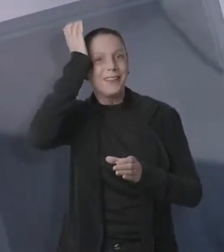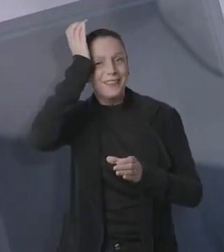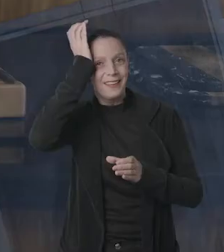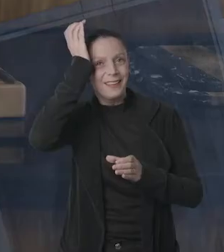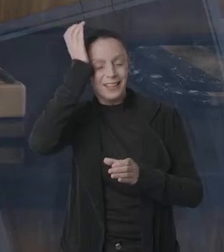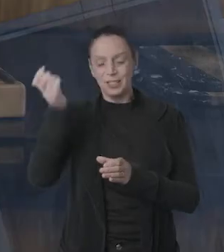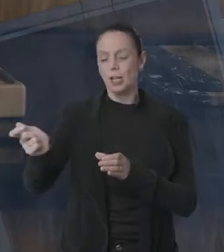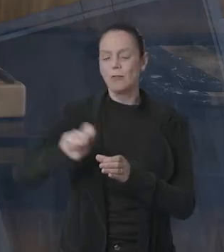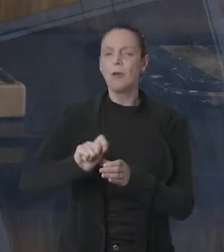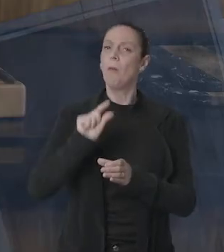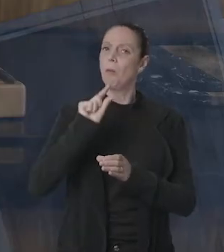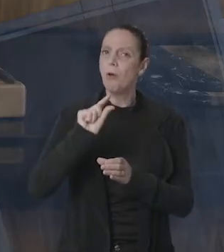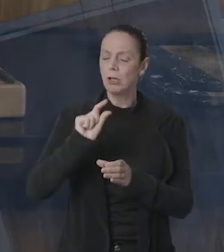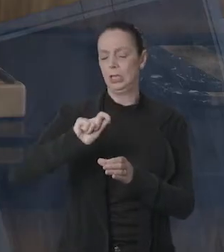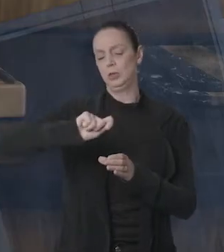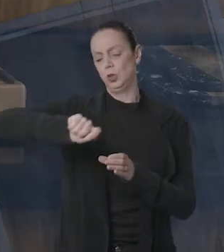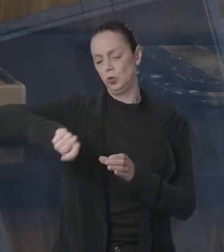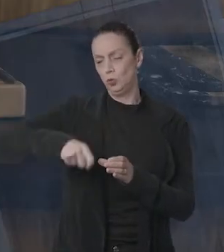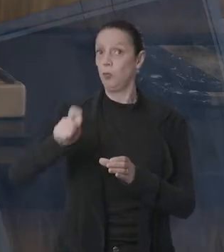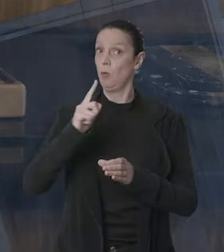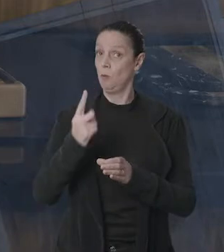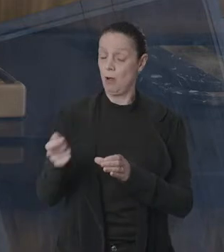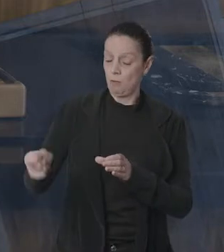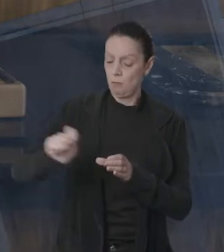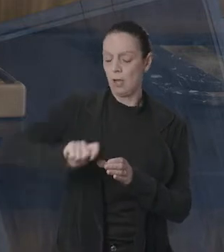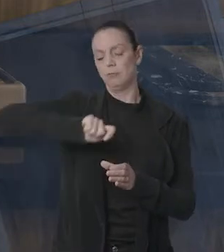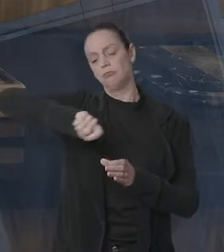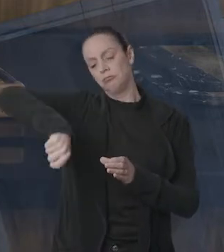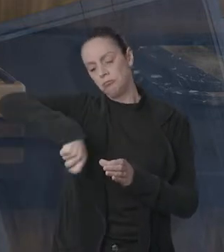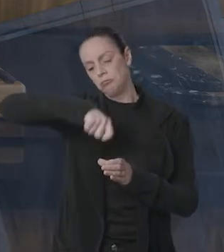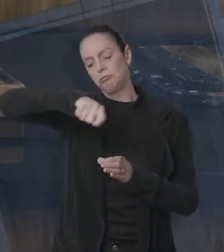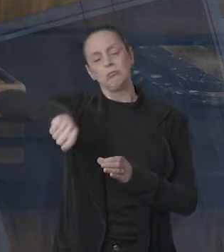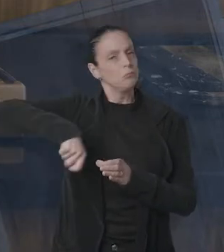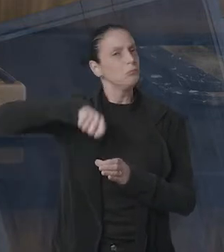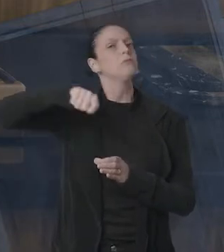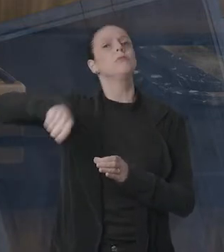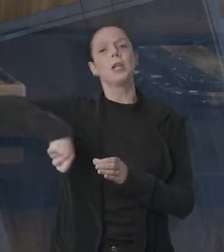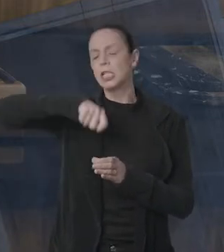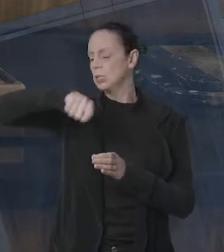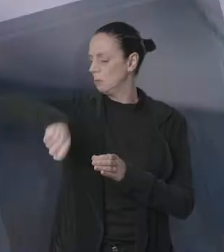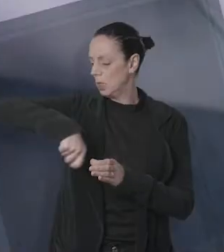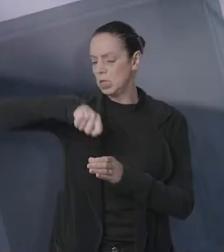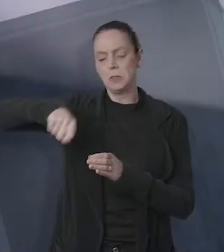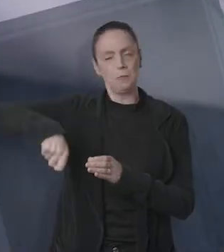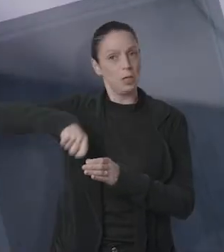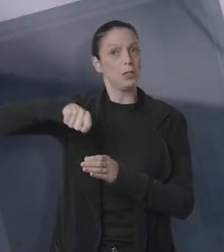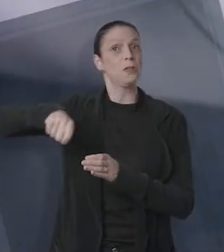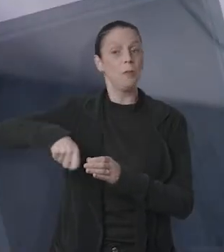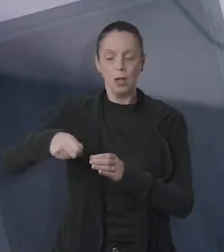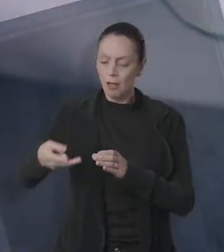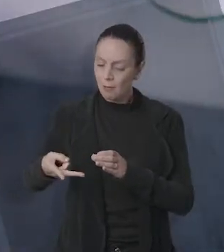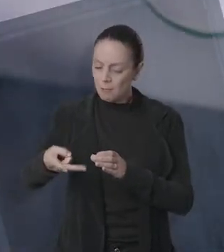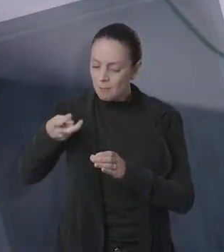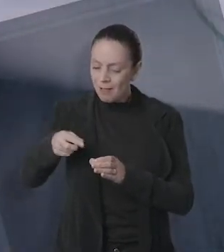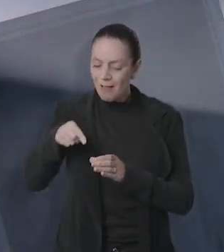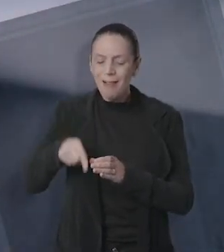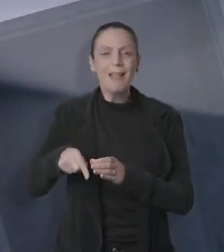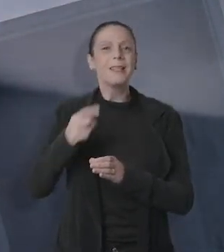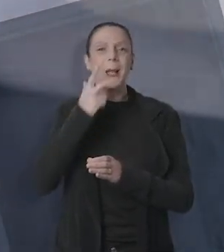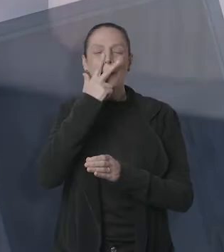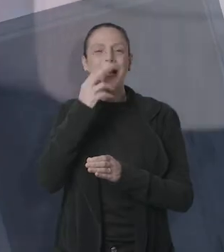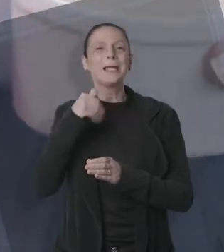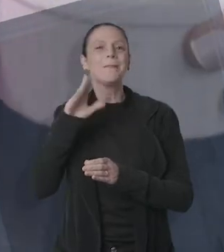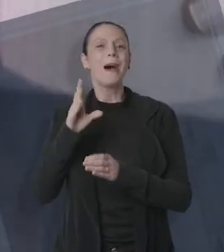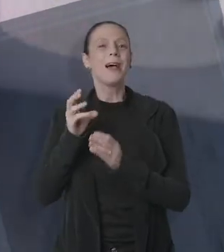condensado. Eu vou colocar ele em colheradas e vou mexendo. Ele vai ficar com